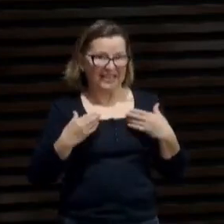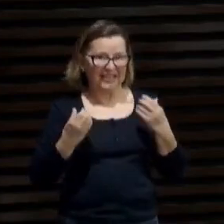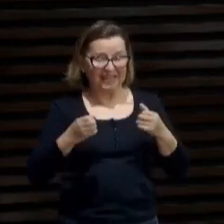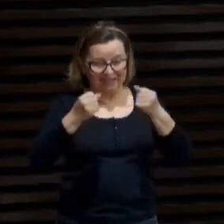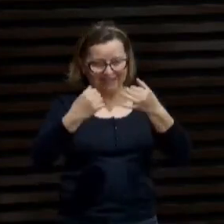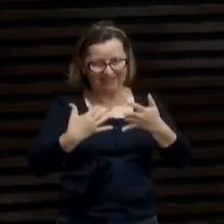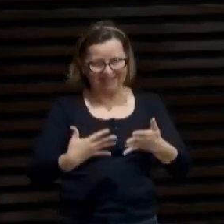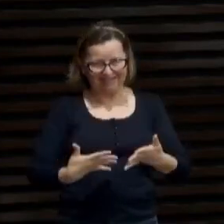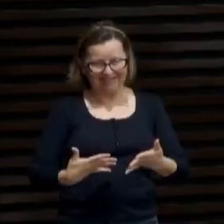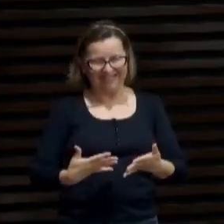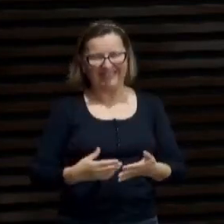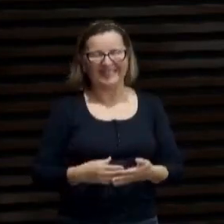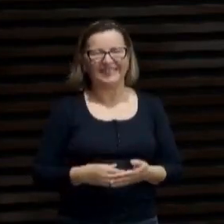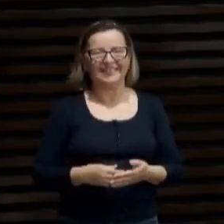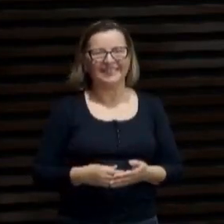irmãos.